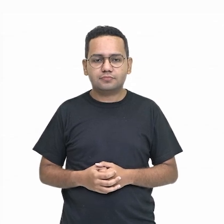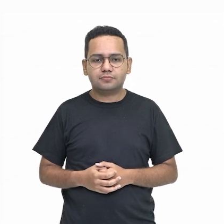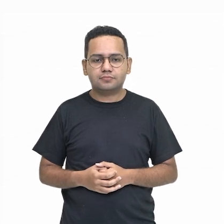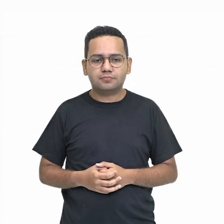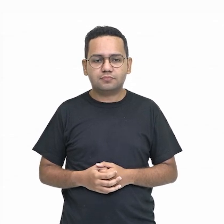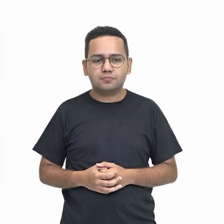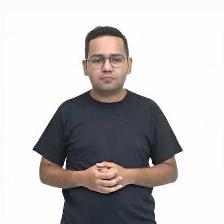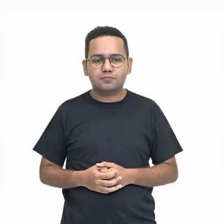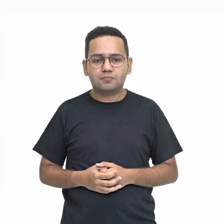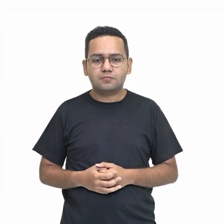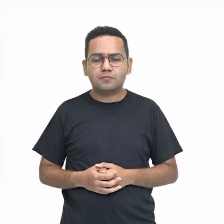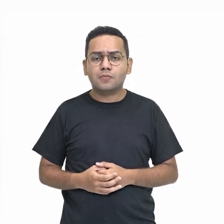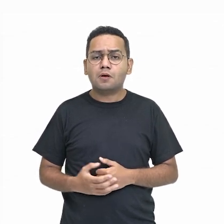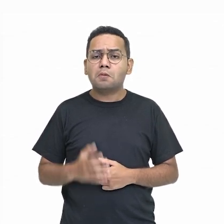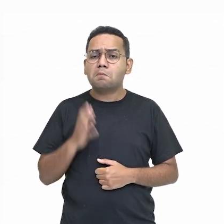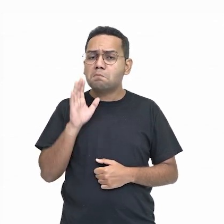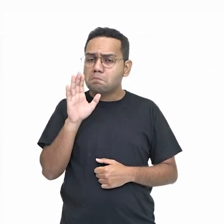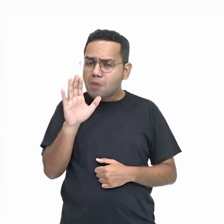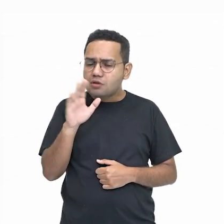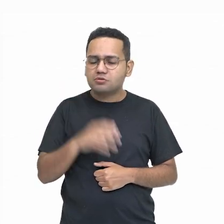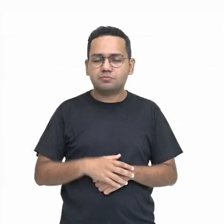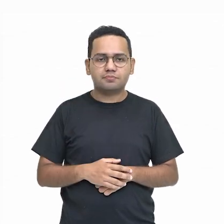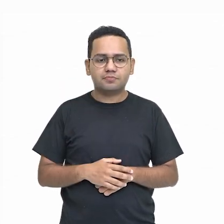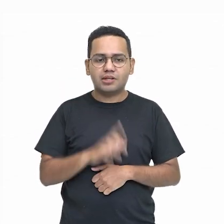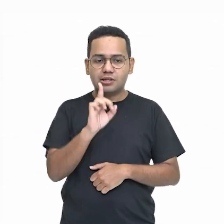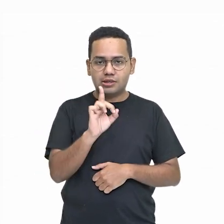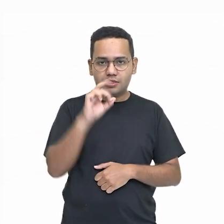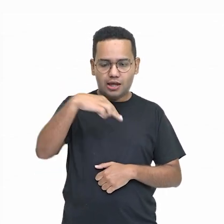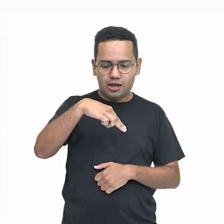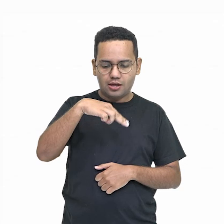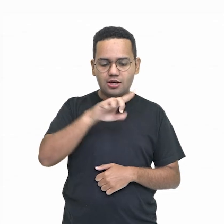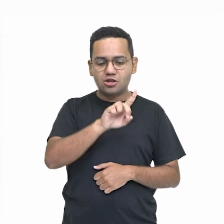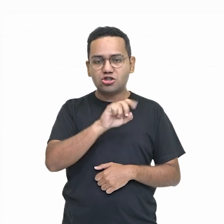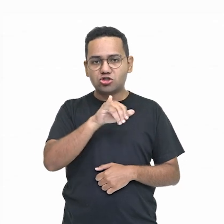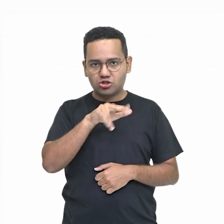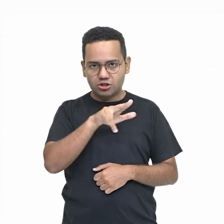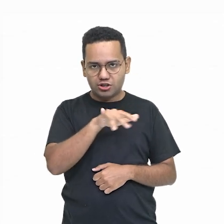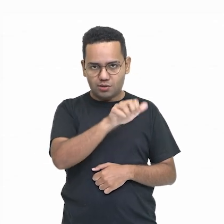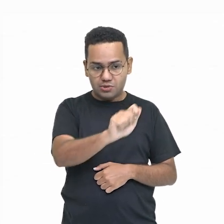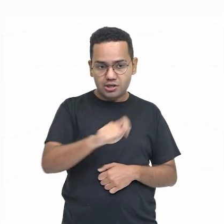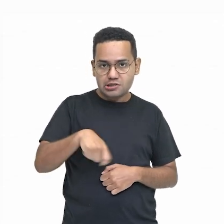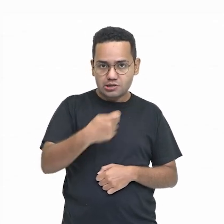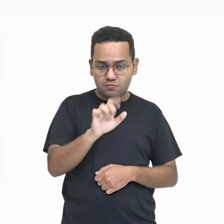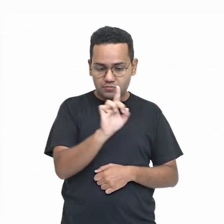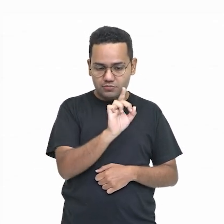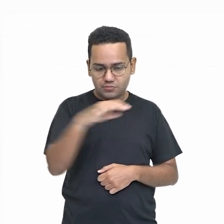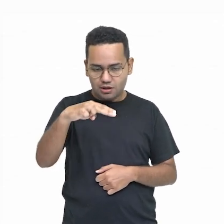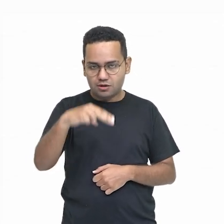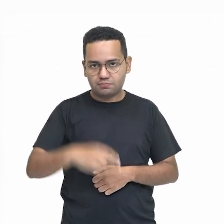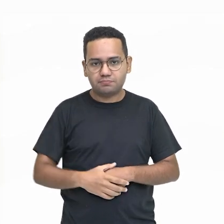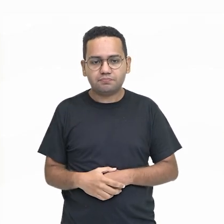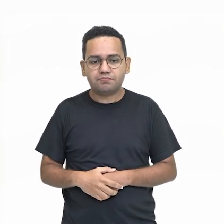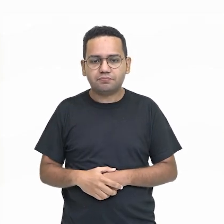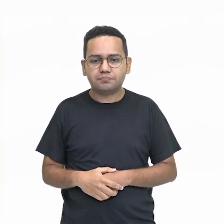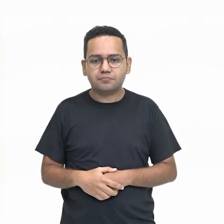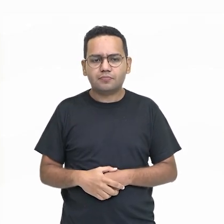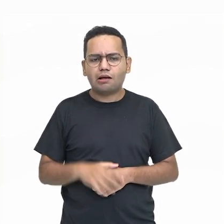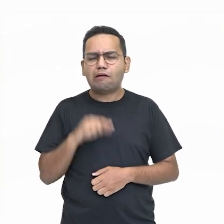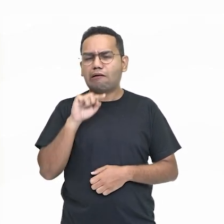Na dinâmica, nós estudamos, Na dinâmica, nós estudamos que nós vamos estudar